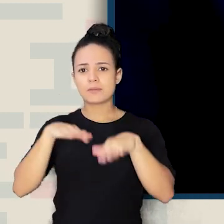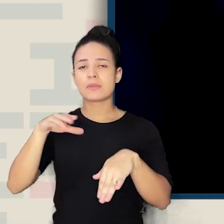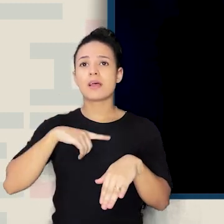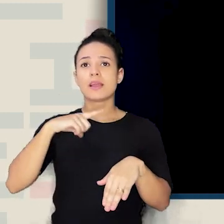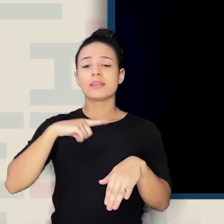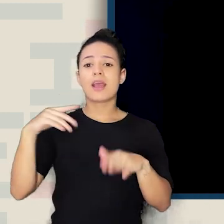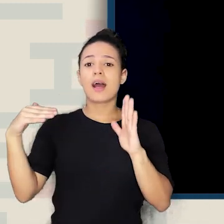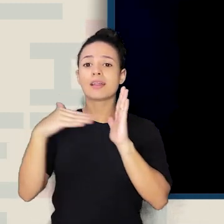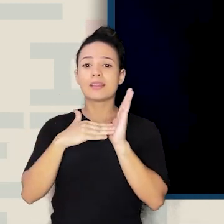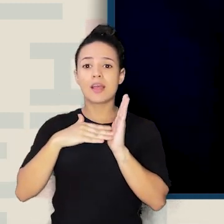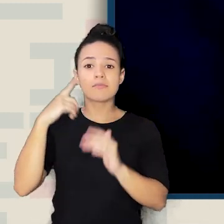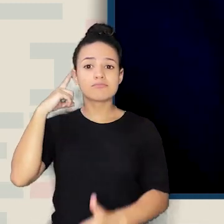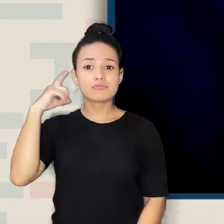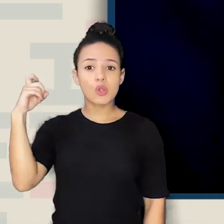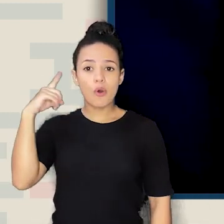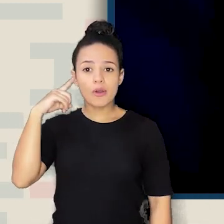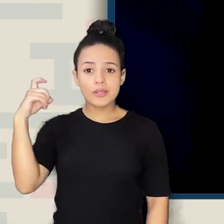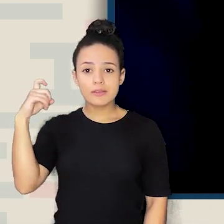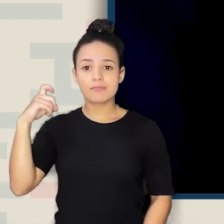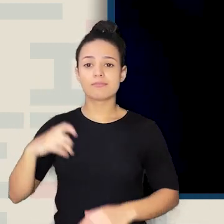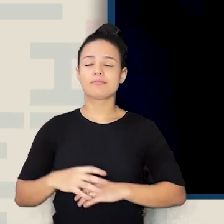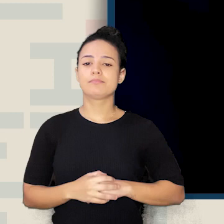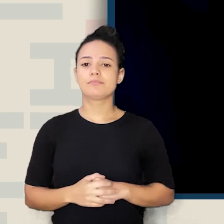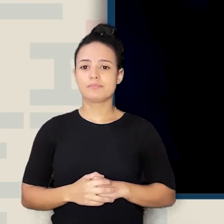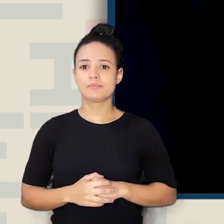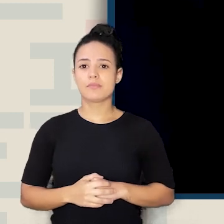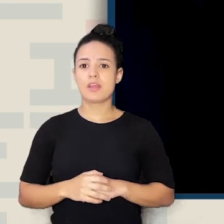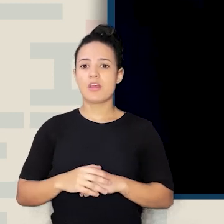ó. Aí eu chego na parte dos toques, né?